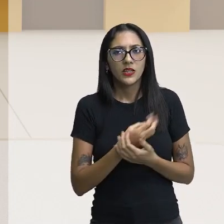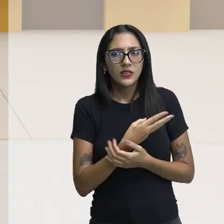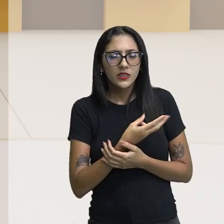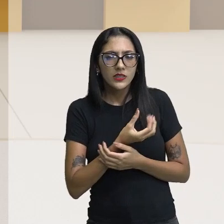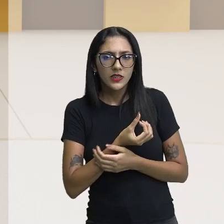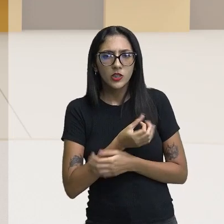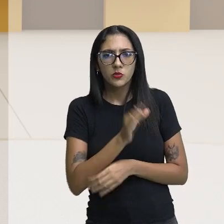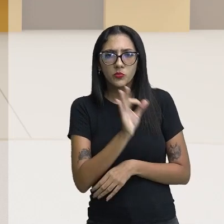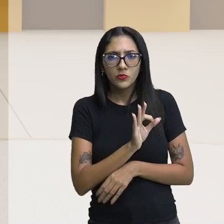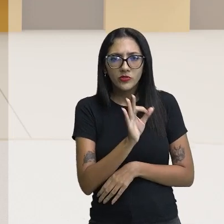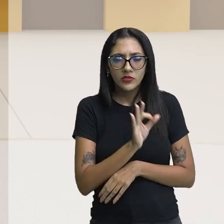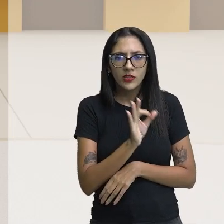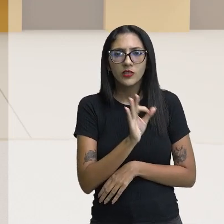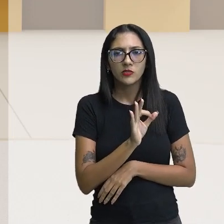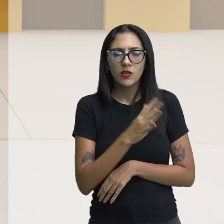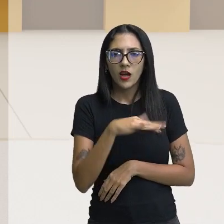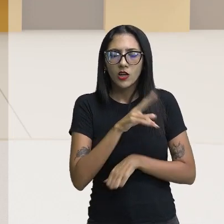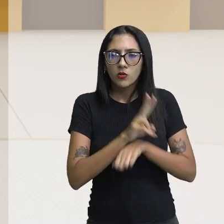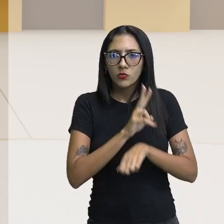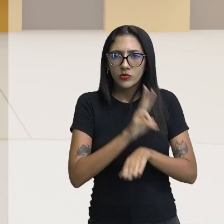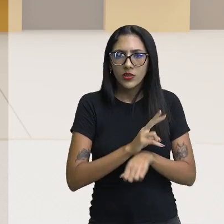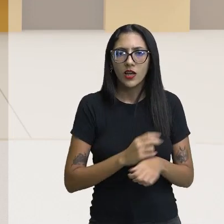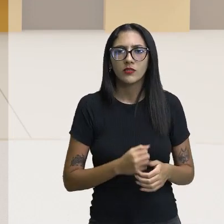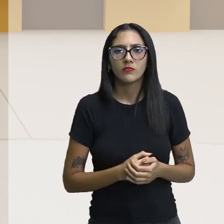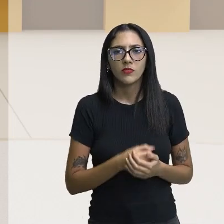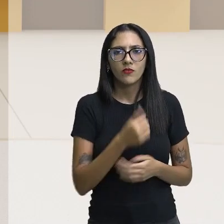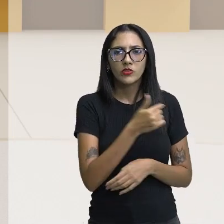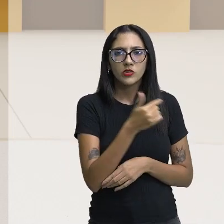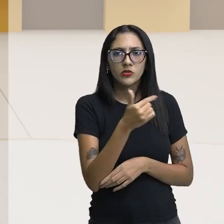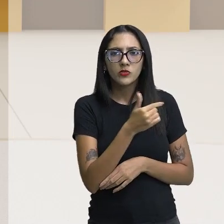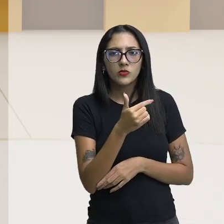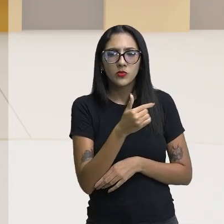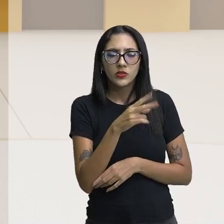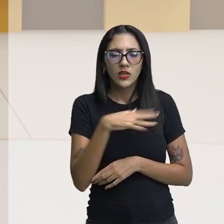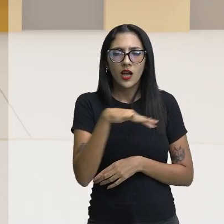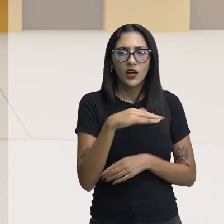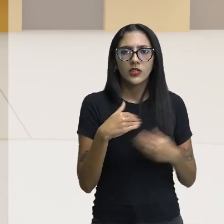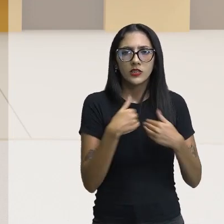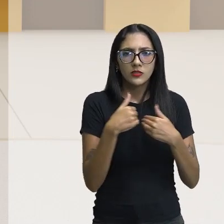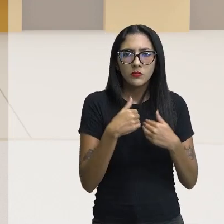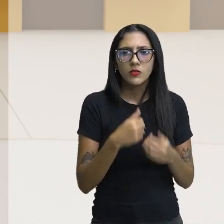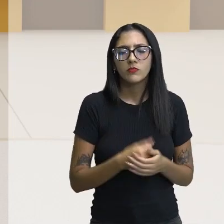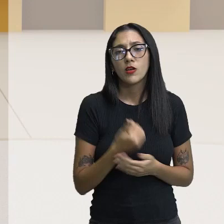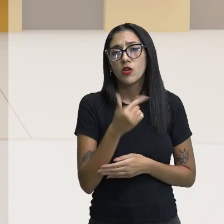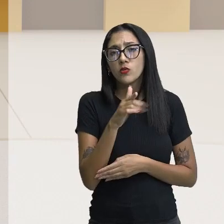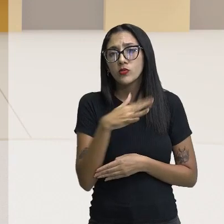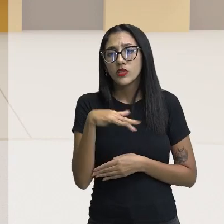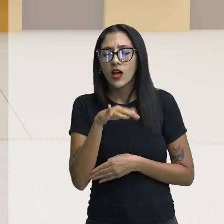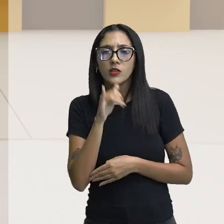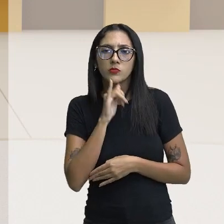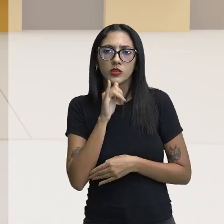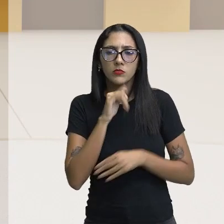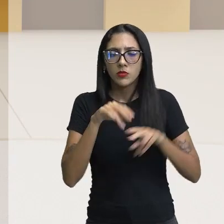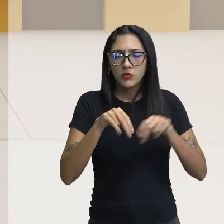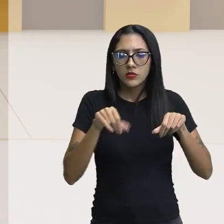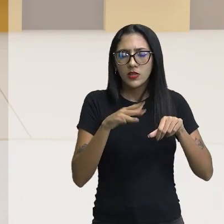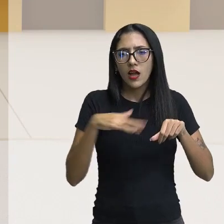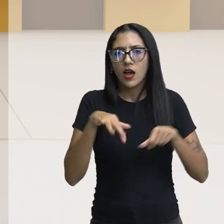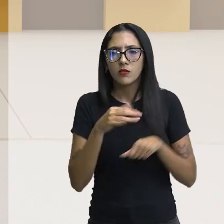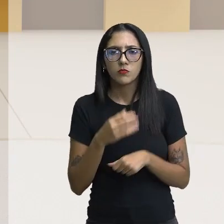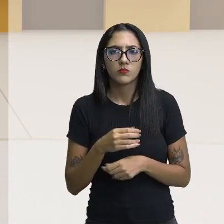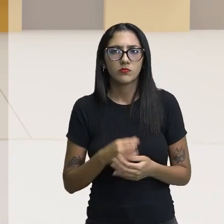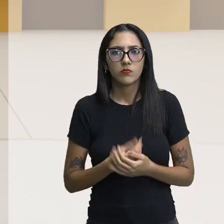preservados, 22% silvicultura e 12 outros tipos de terra, como terras, né, como os desertos,